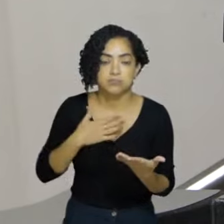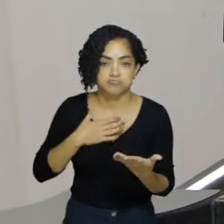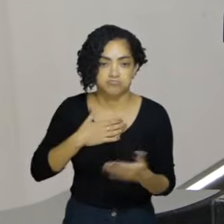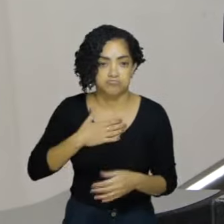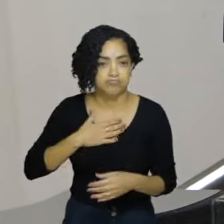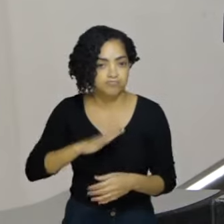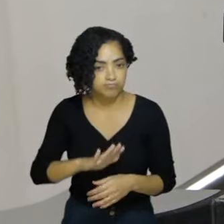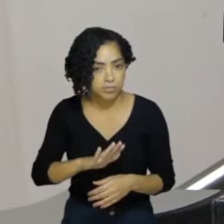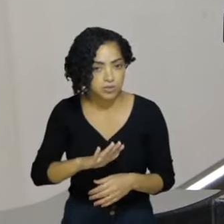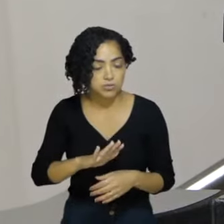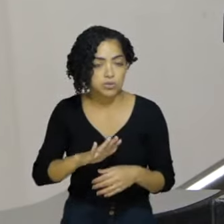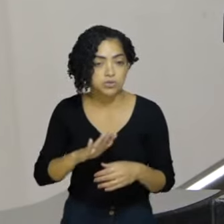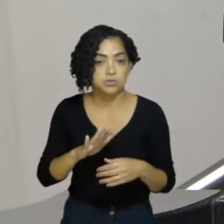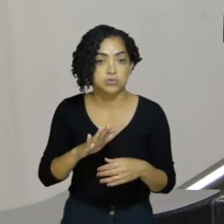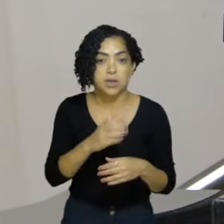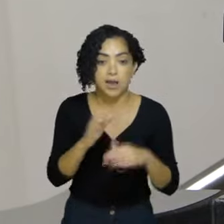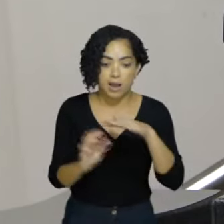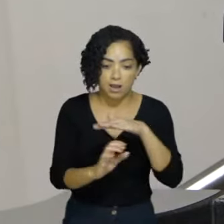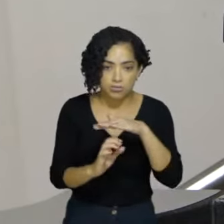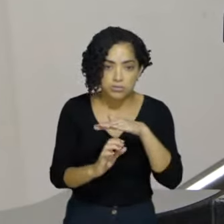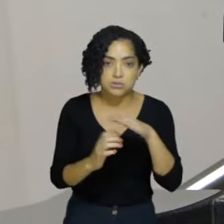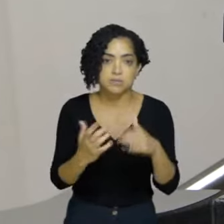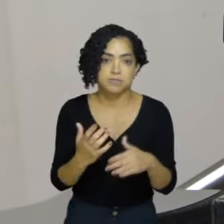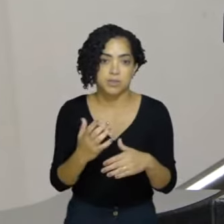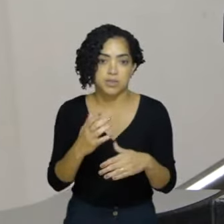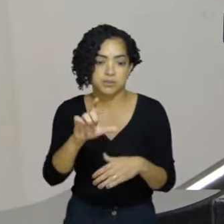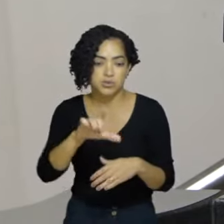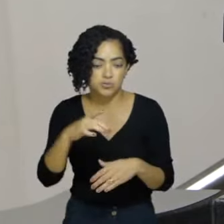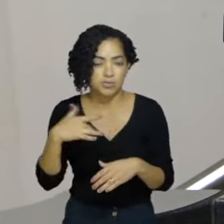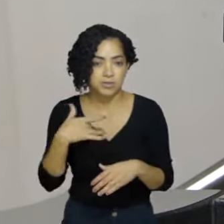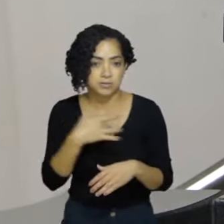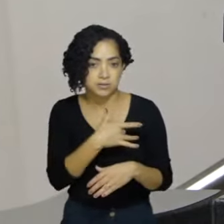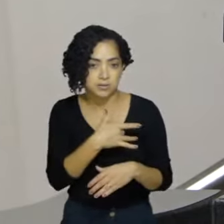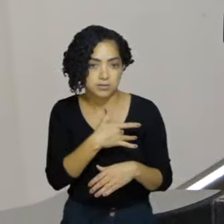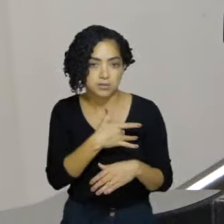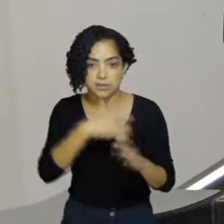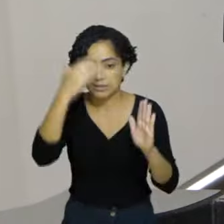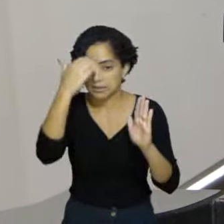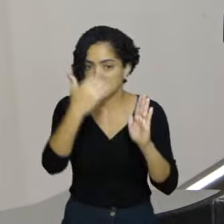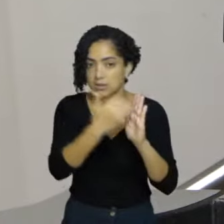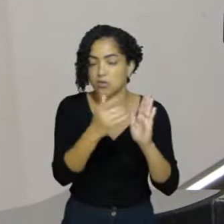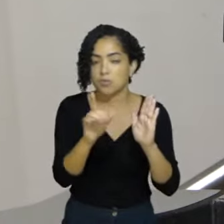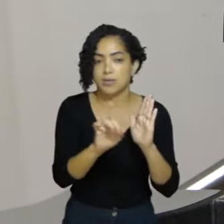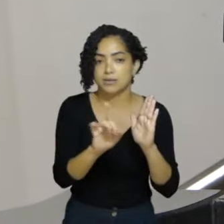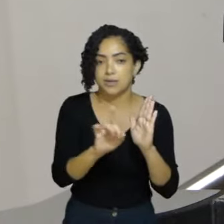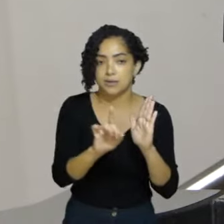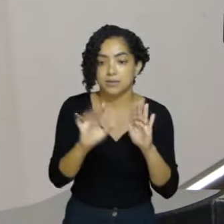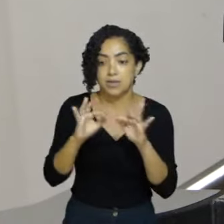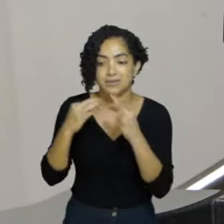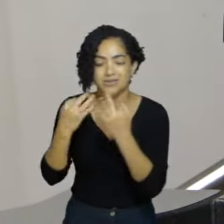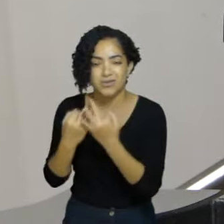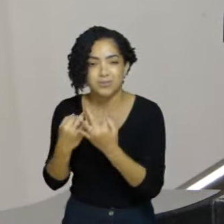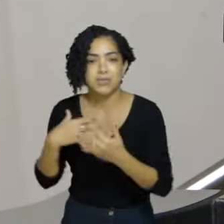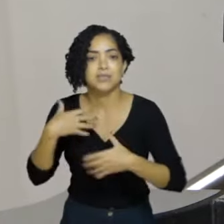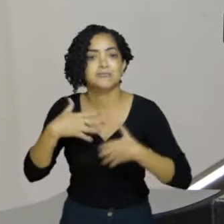meu repúdio aos planos de saúde que simplesmente estão rasgando a lei e deixando famílias angustiadas,